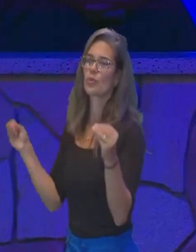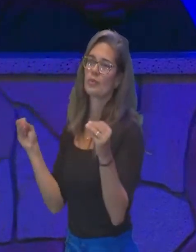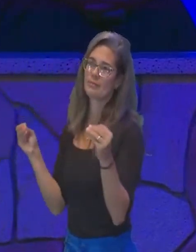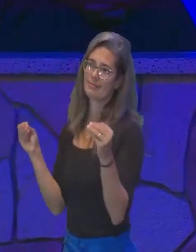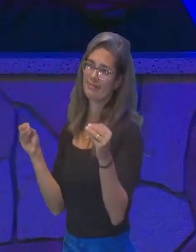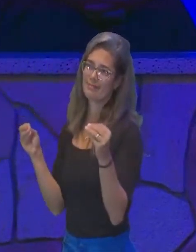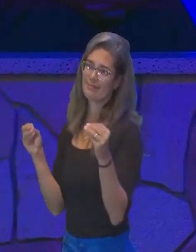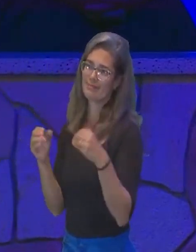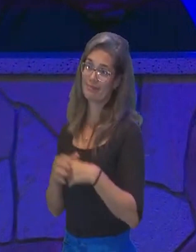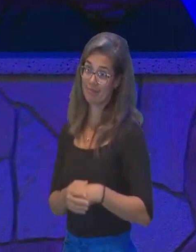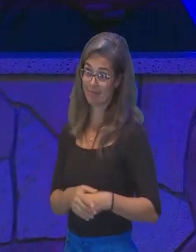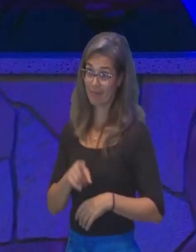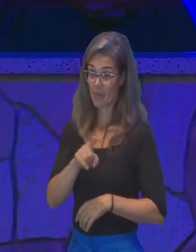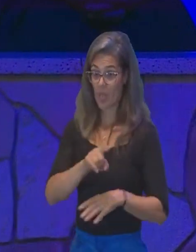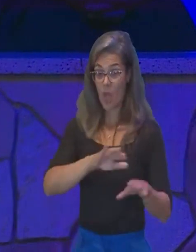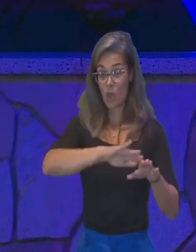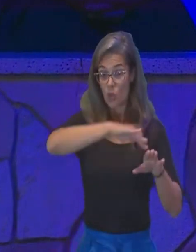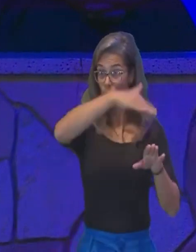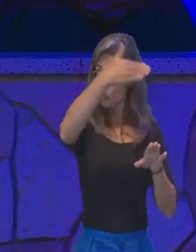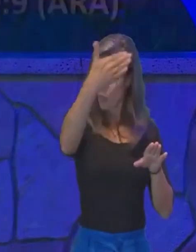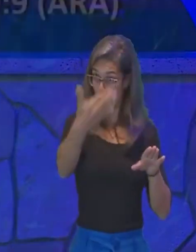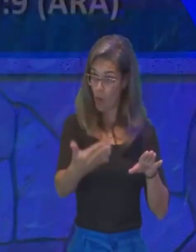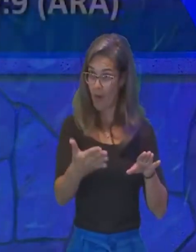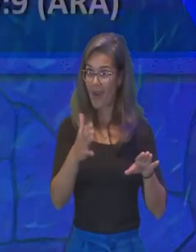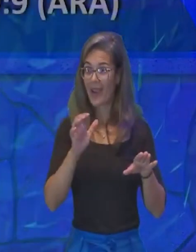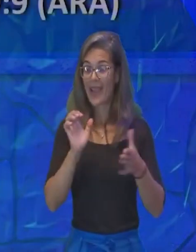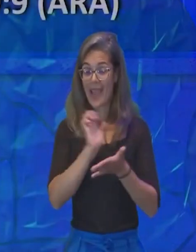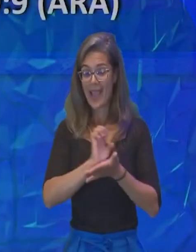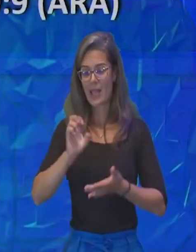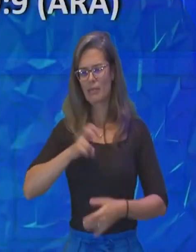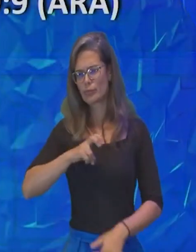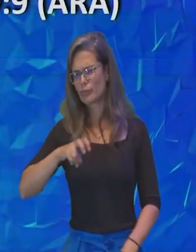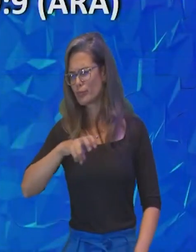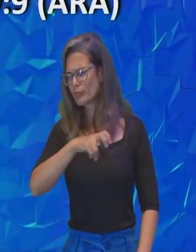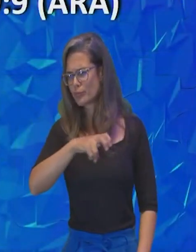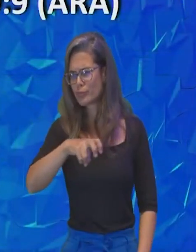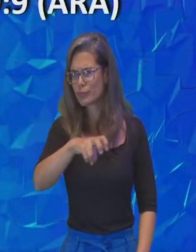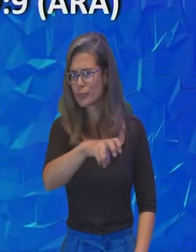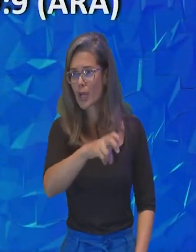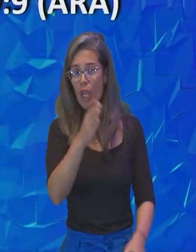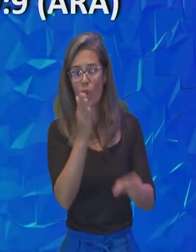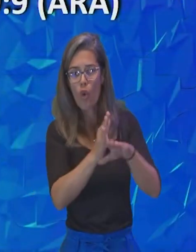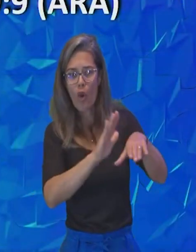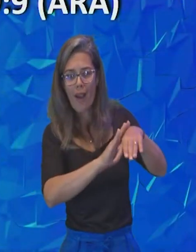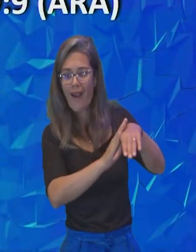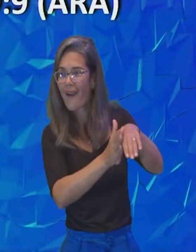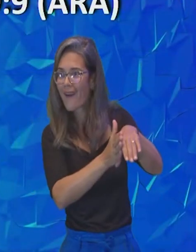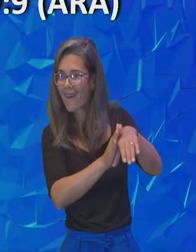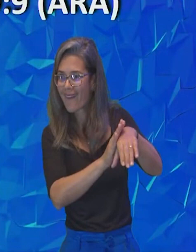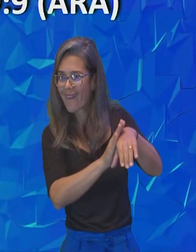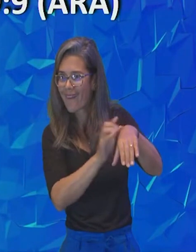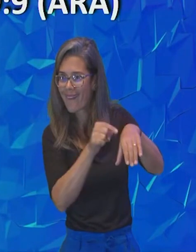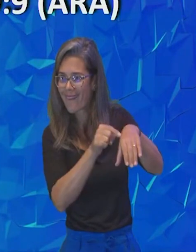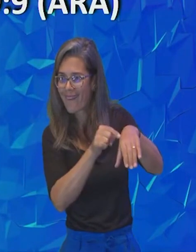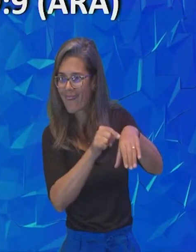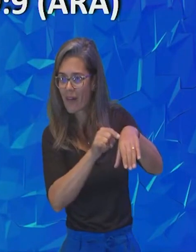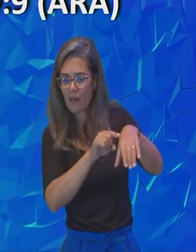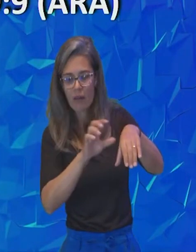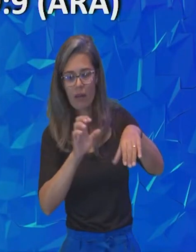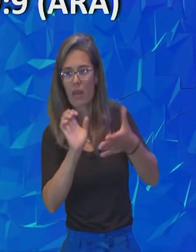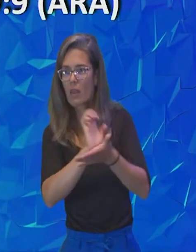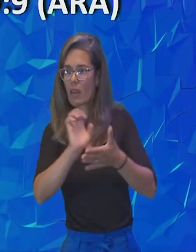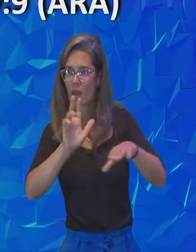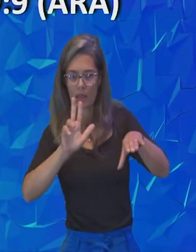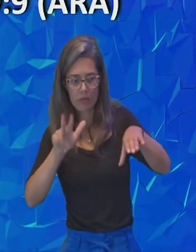ali entrou Elias numa caverna onde ele passou a noite, e eis que veio a palavra do Senhor e lhe disse: